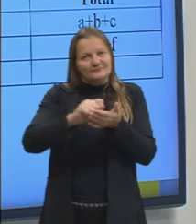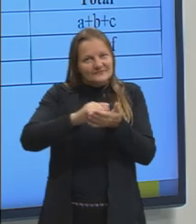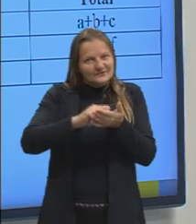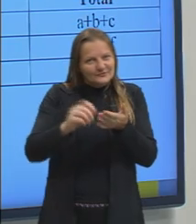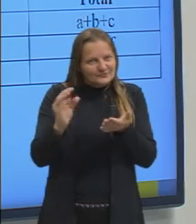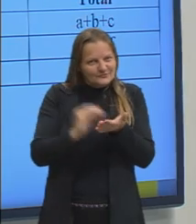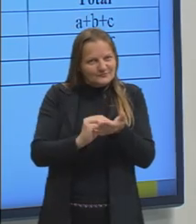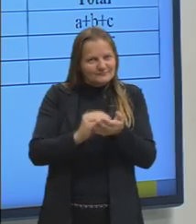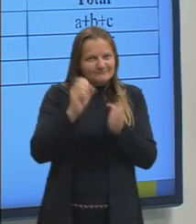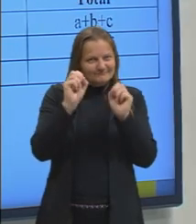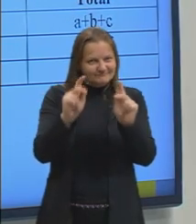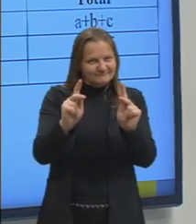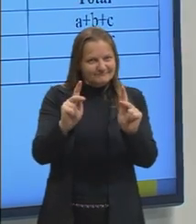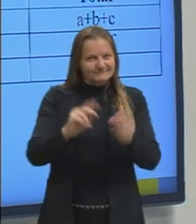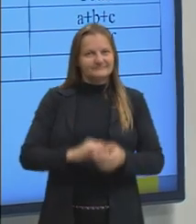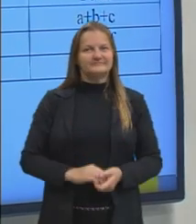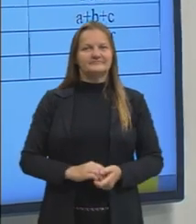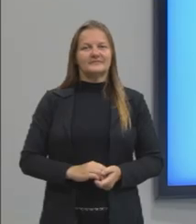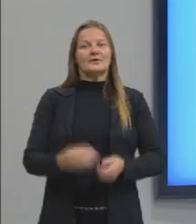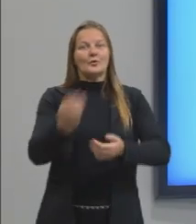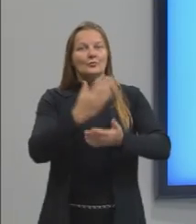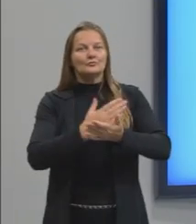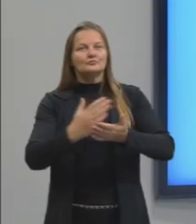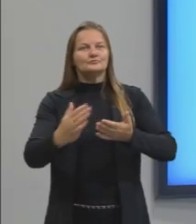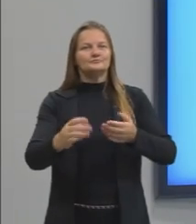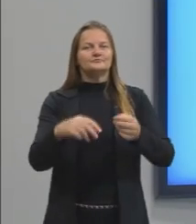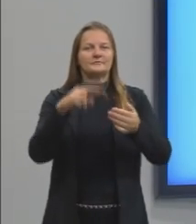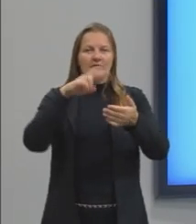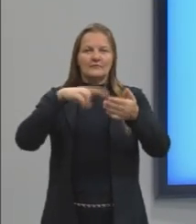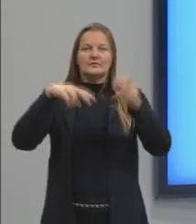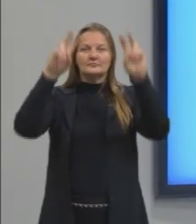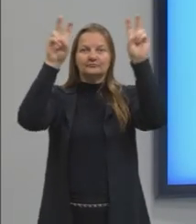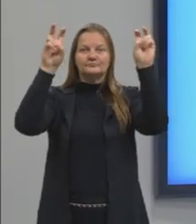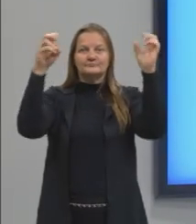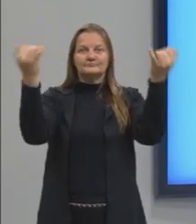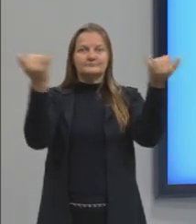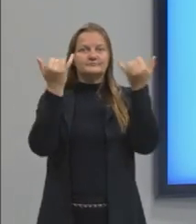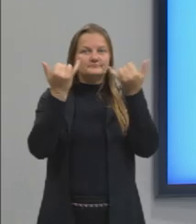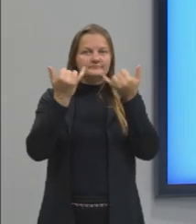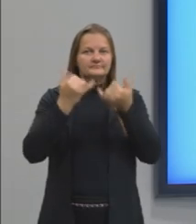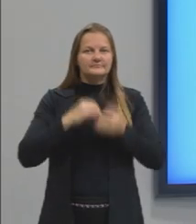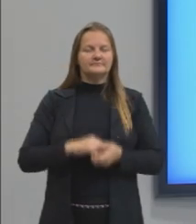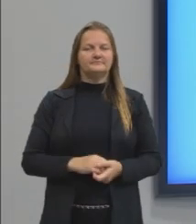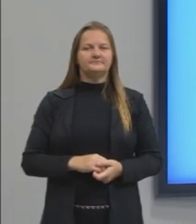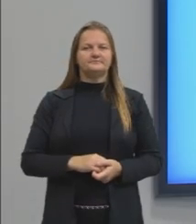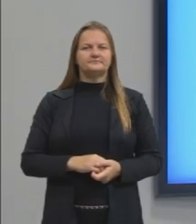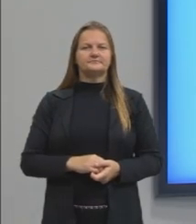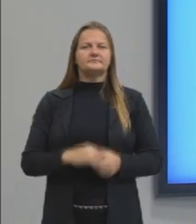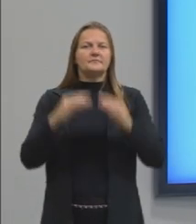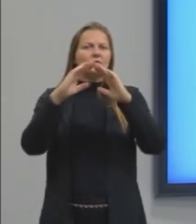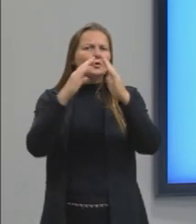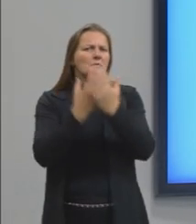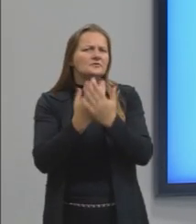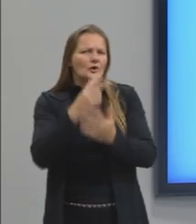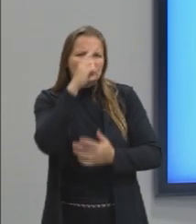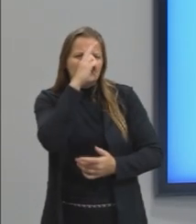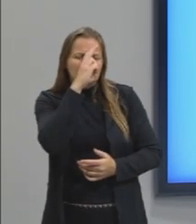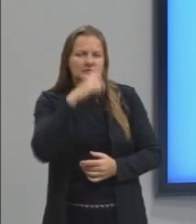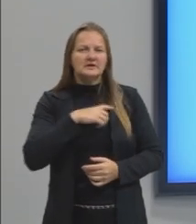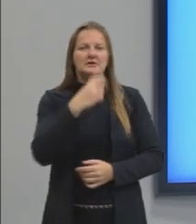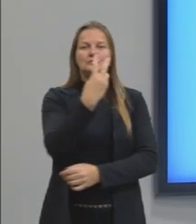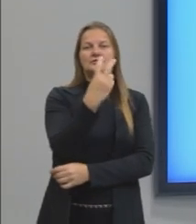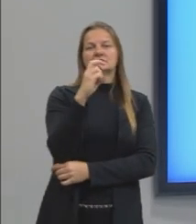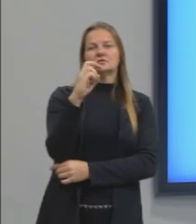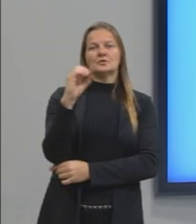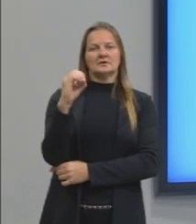anotações Ok então começando eu vou ler o enunciado do exercício uma escola de ensino médio tem